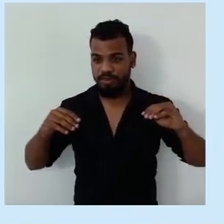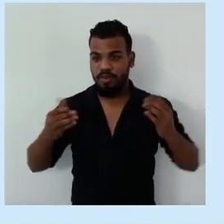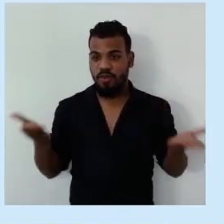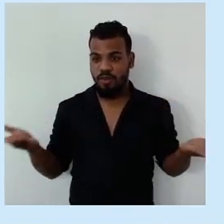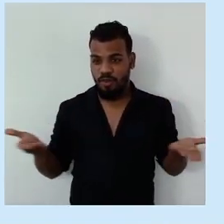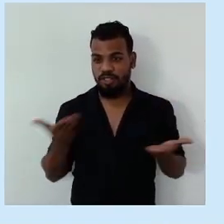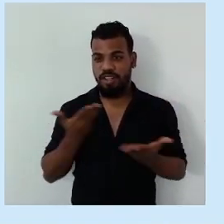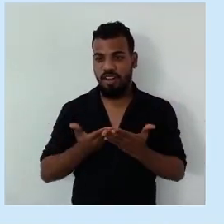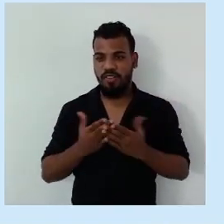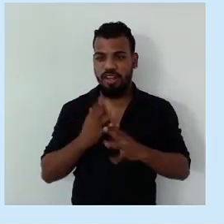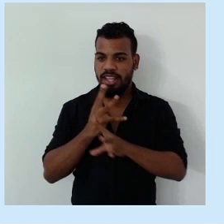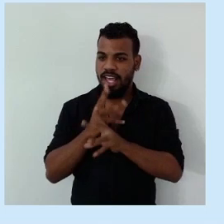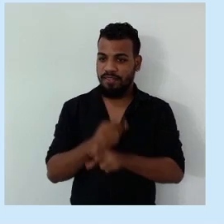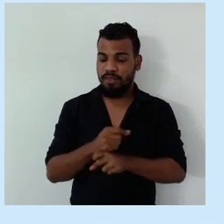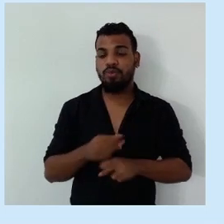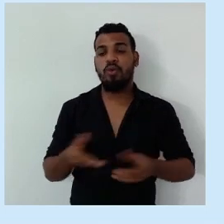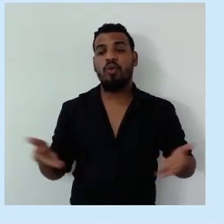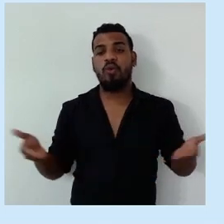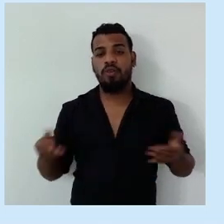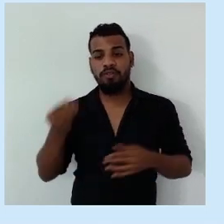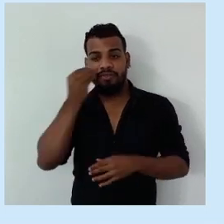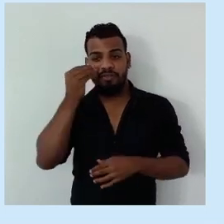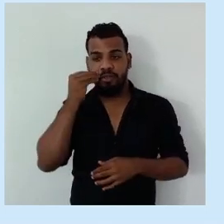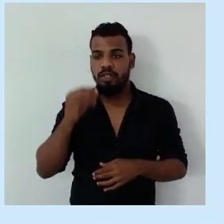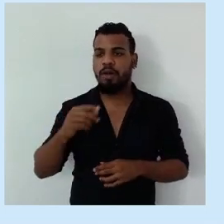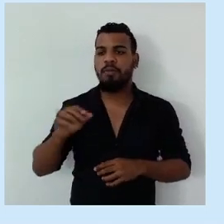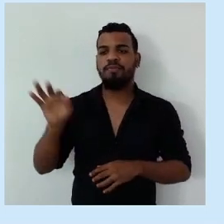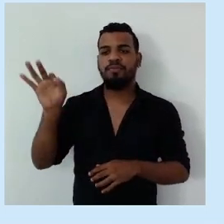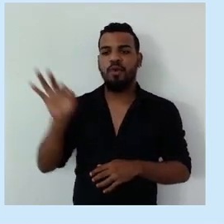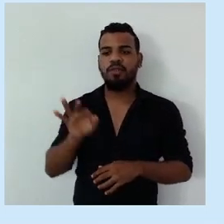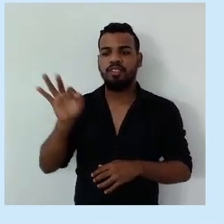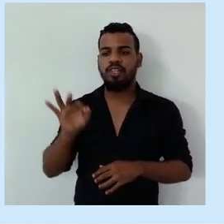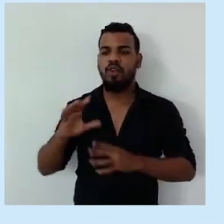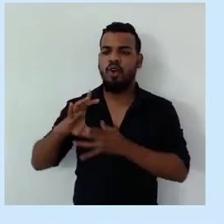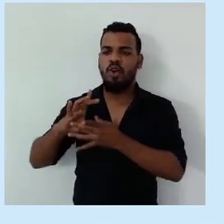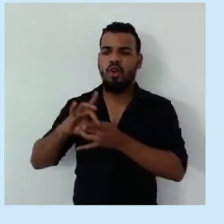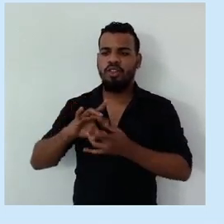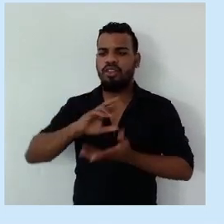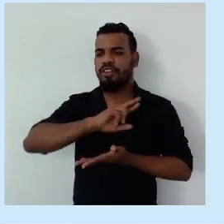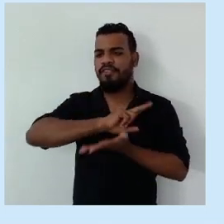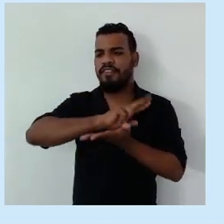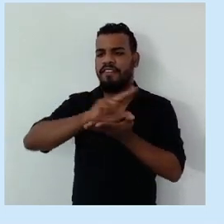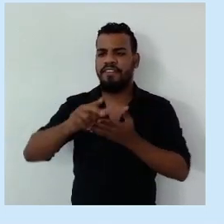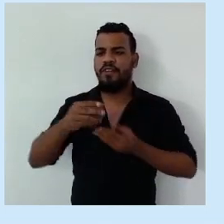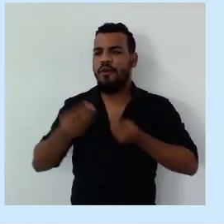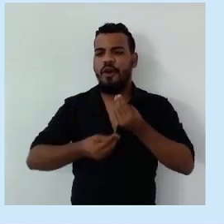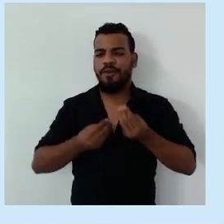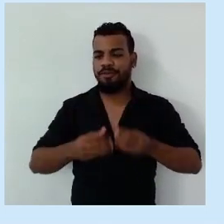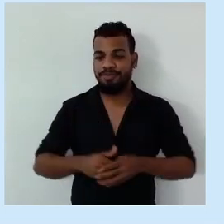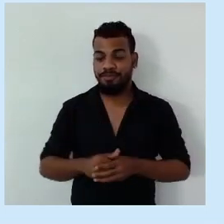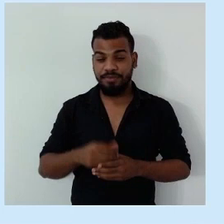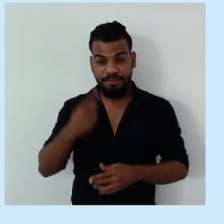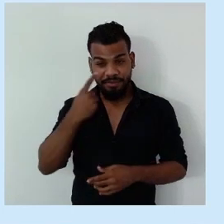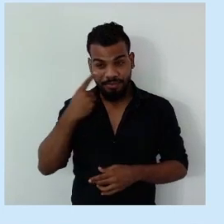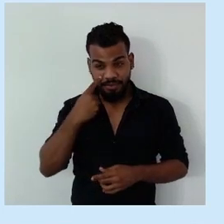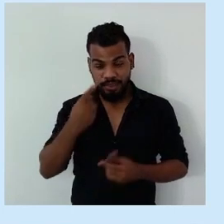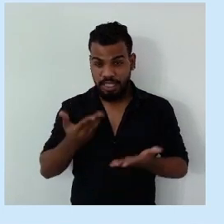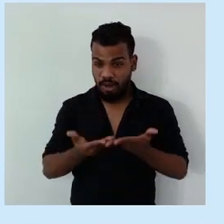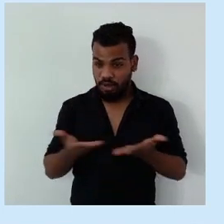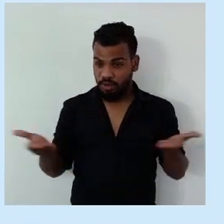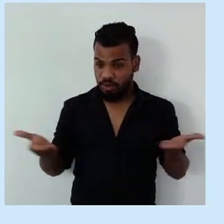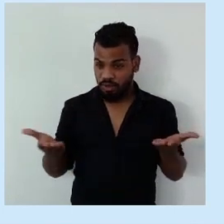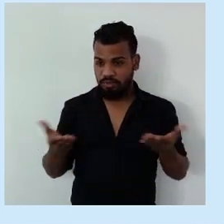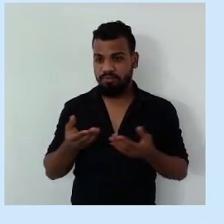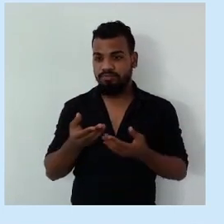rever, nesse caso, porcentagem em diversos contextos, beleza? Então se liga aí, na aula de hoje